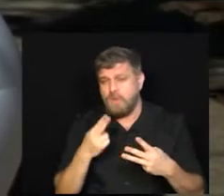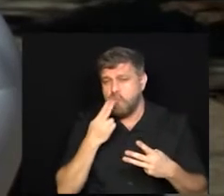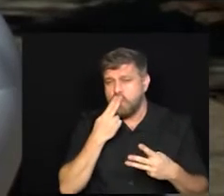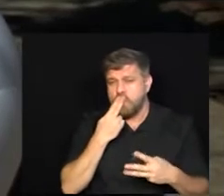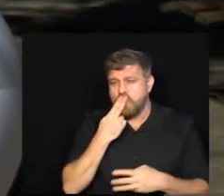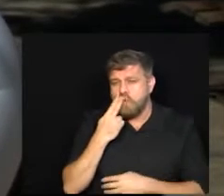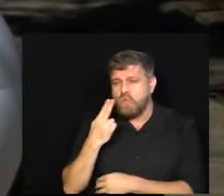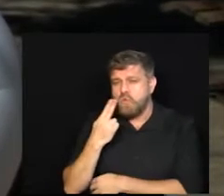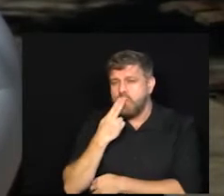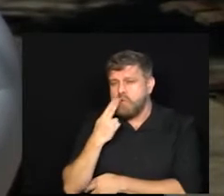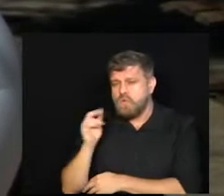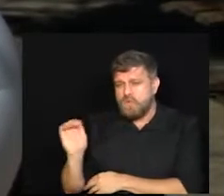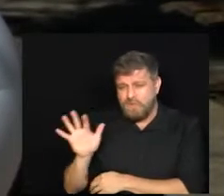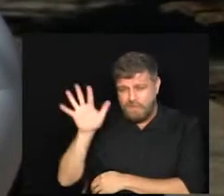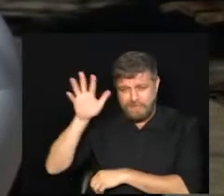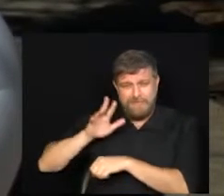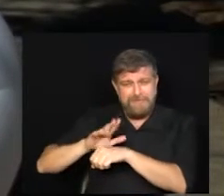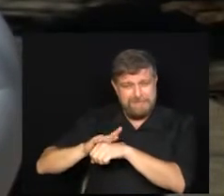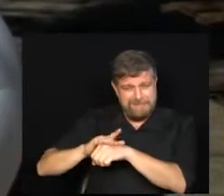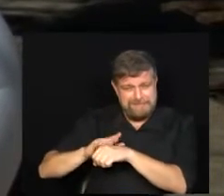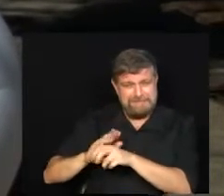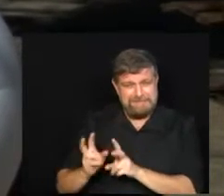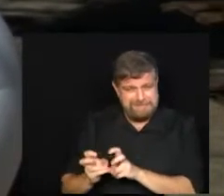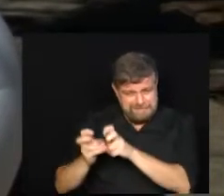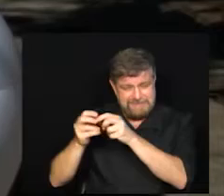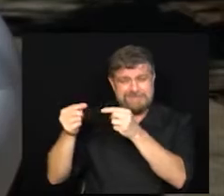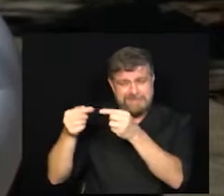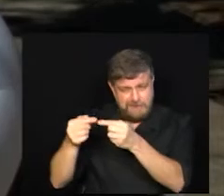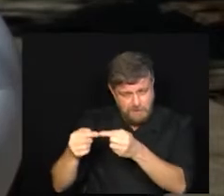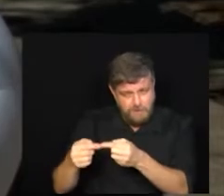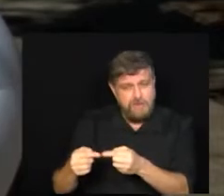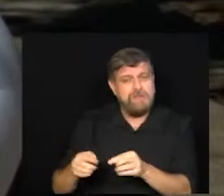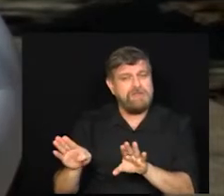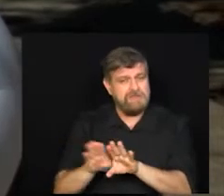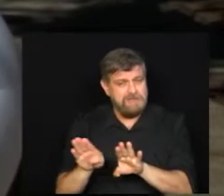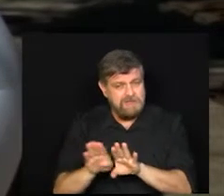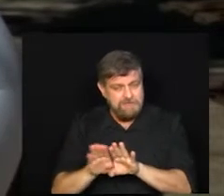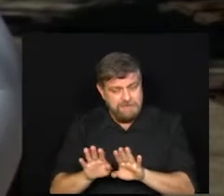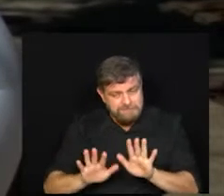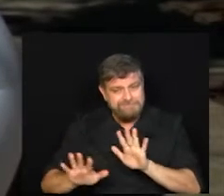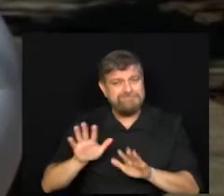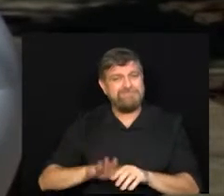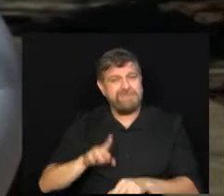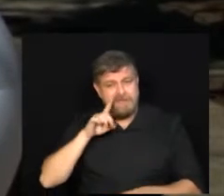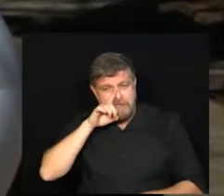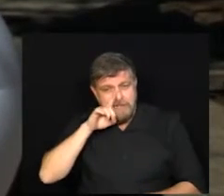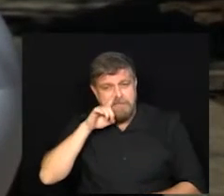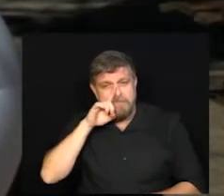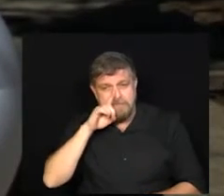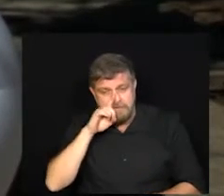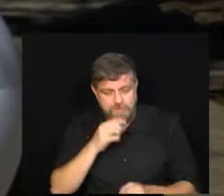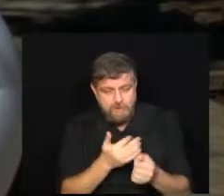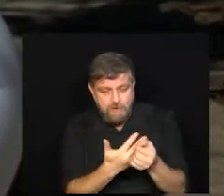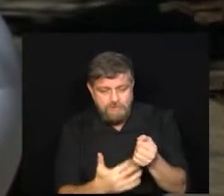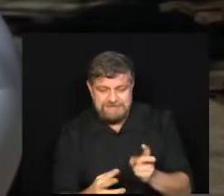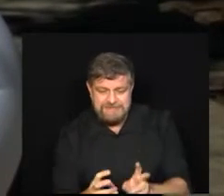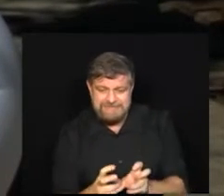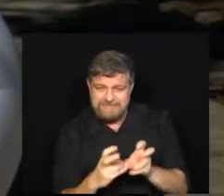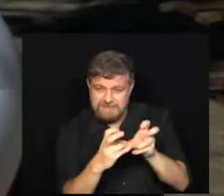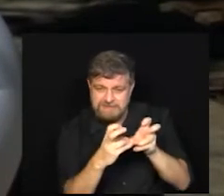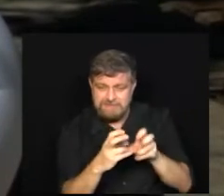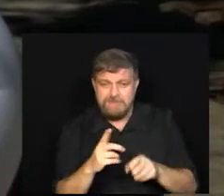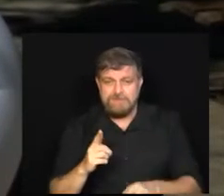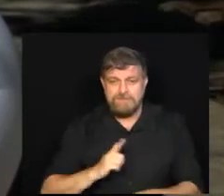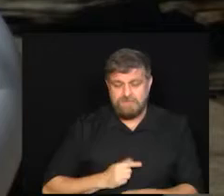de risco para uma série de outras doenças oncológicas, também é um fator de risco importante para o desenvolvimento de leucemia. Esses 3 são os 3